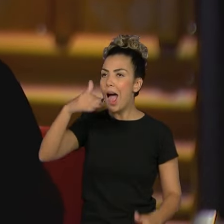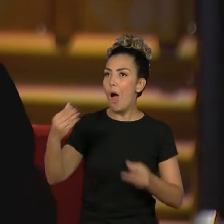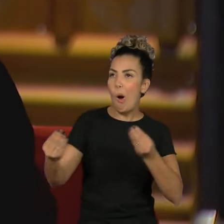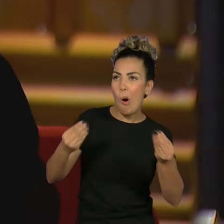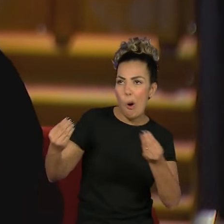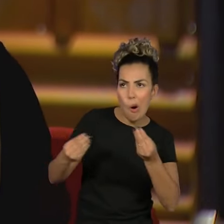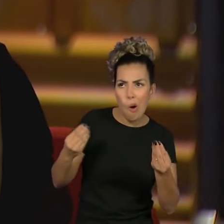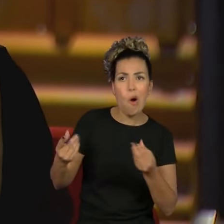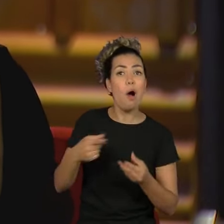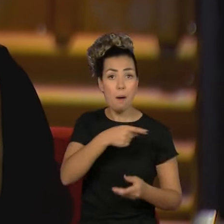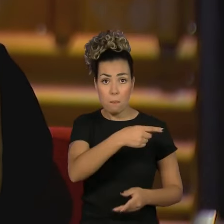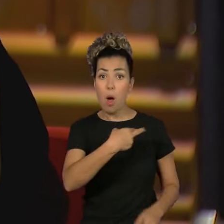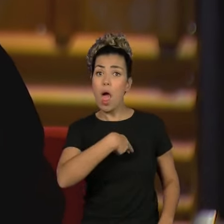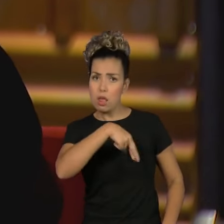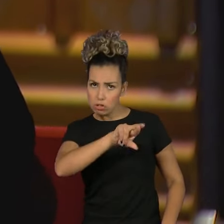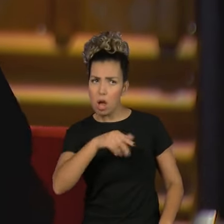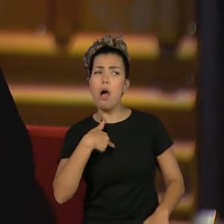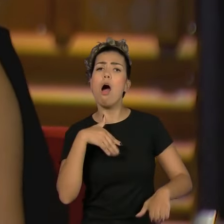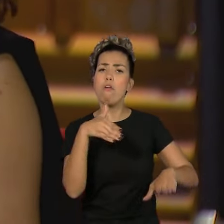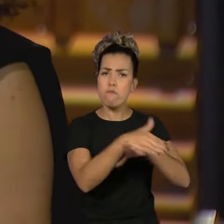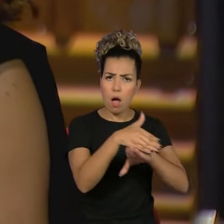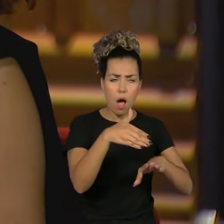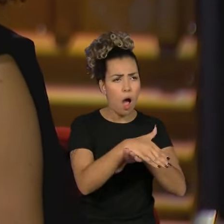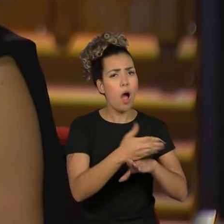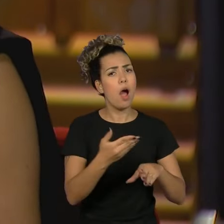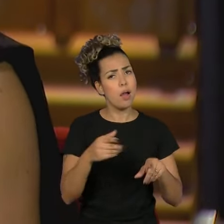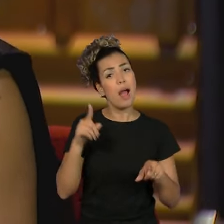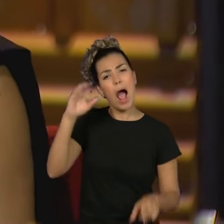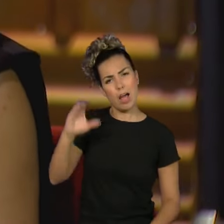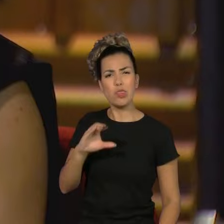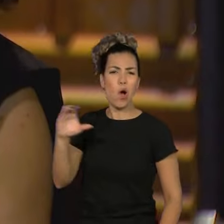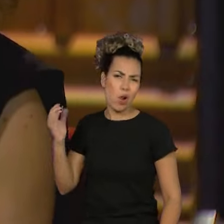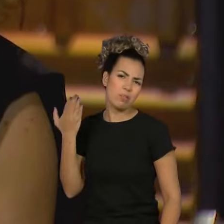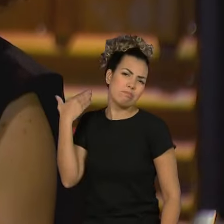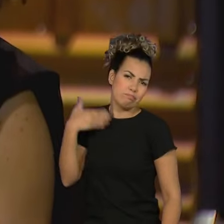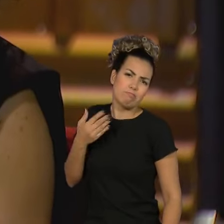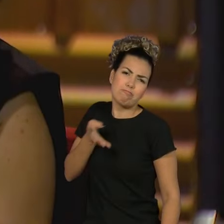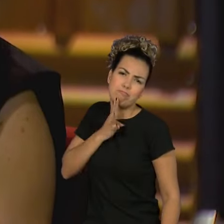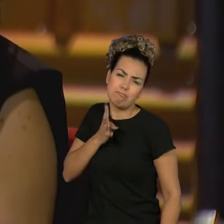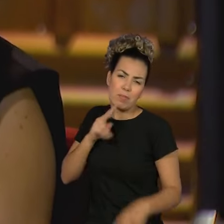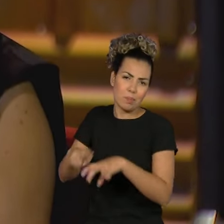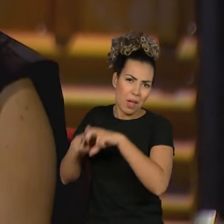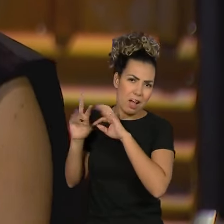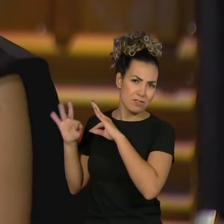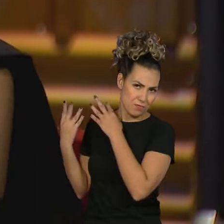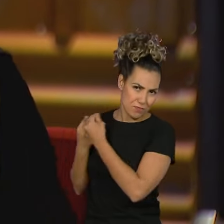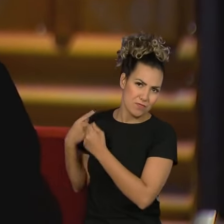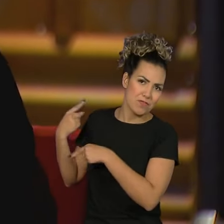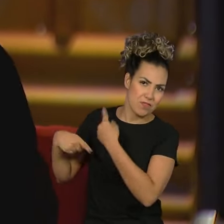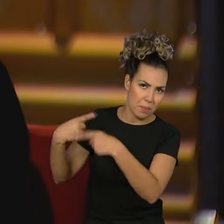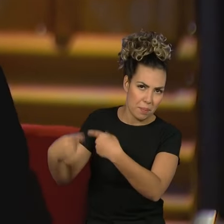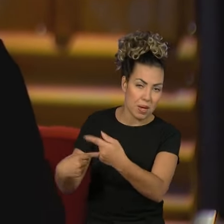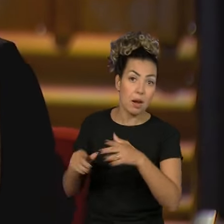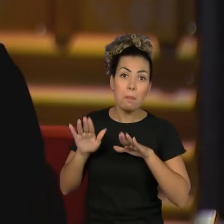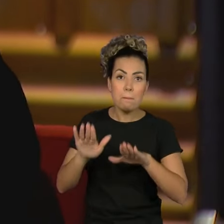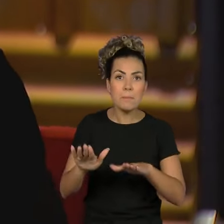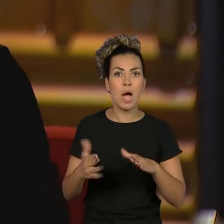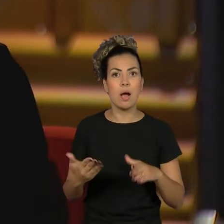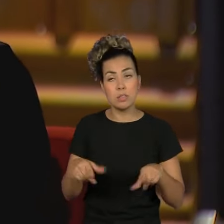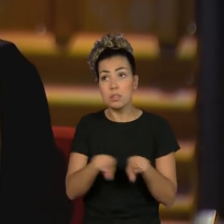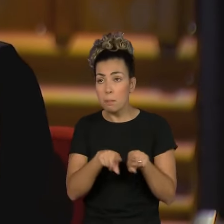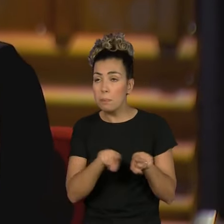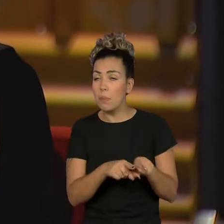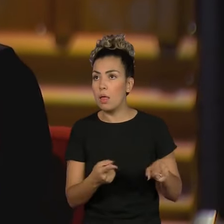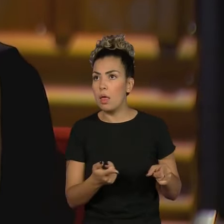frequentar espaços religiosos católicos eu já frequentava historicamente pela minha família mas eu fui frequentar